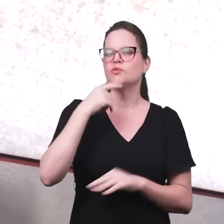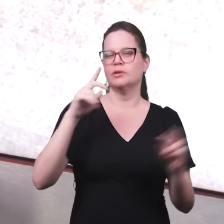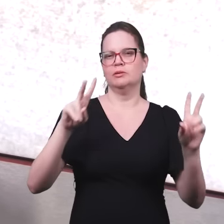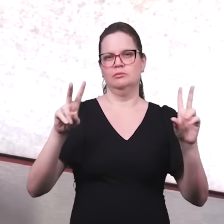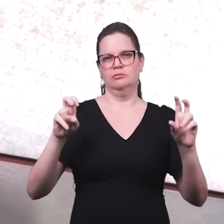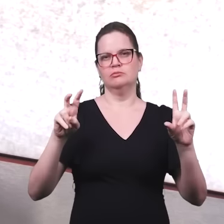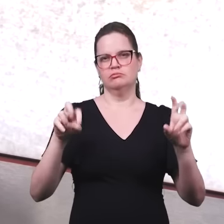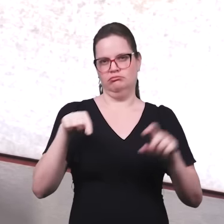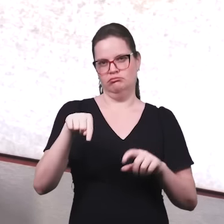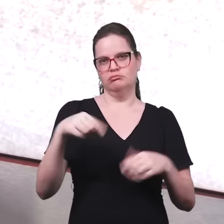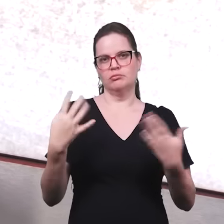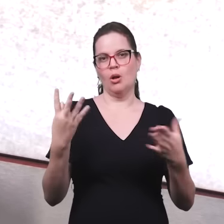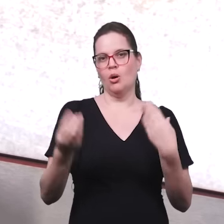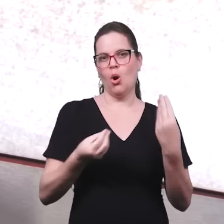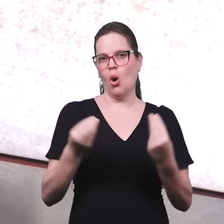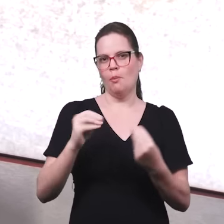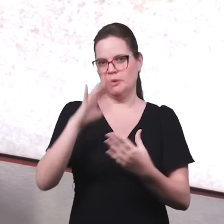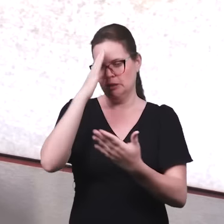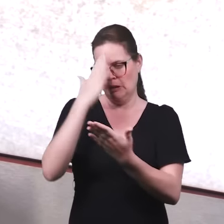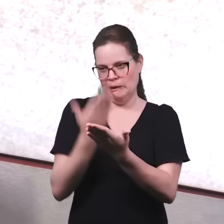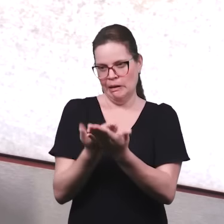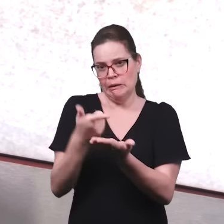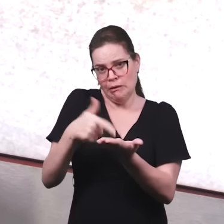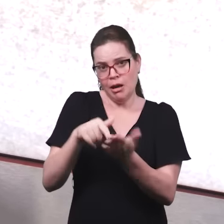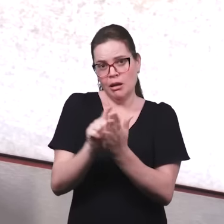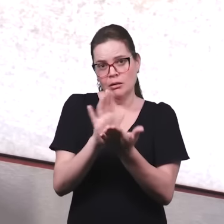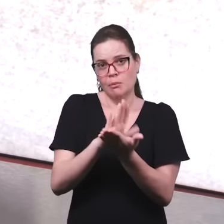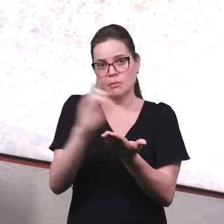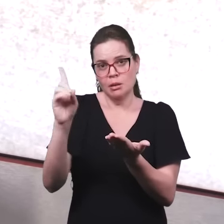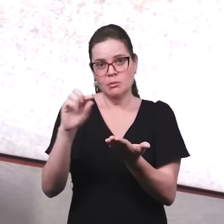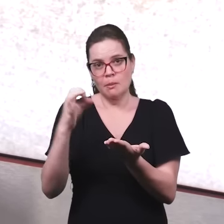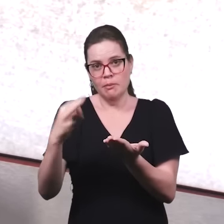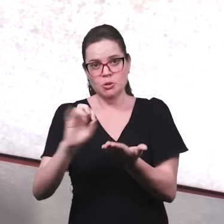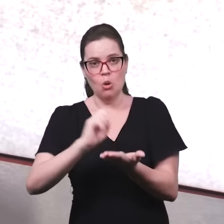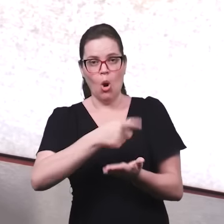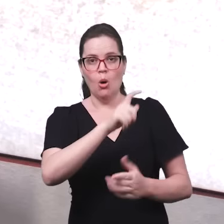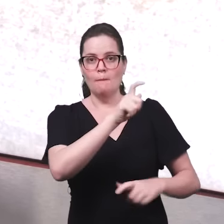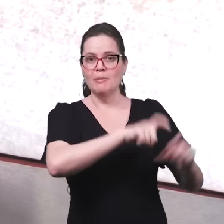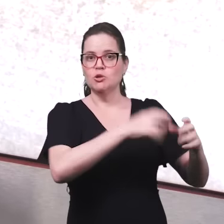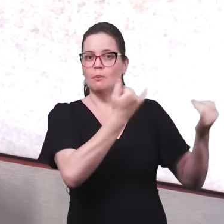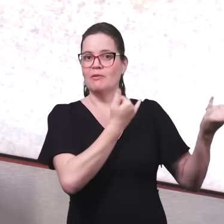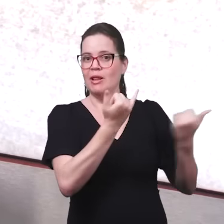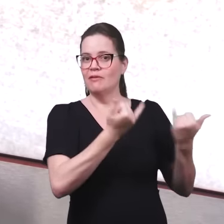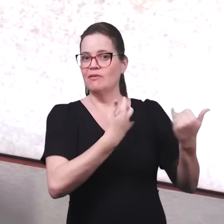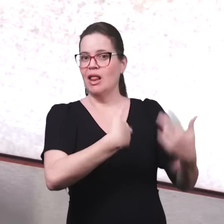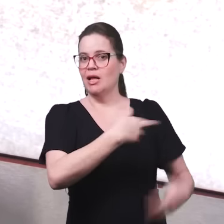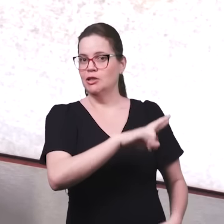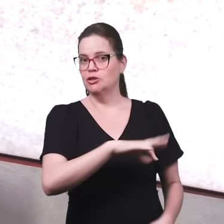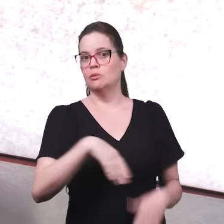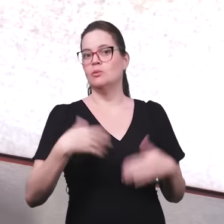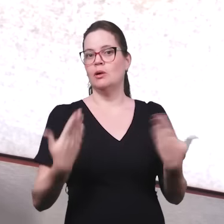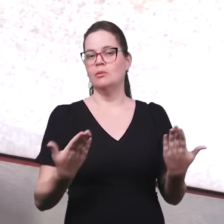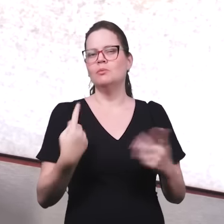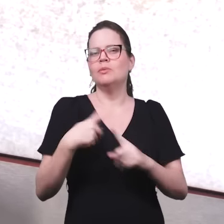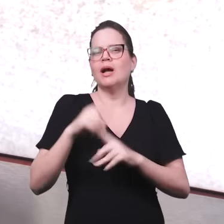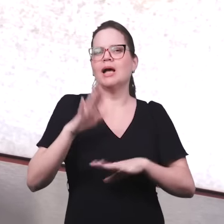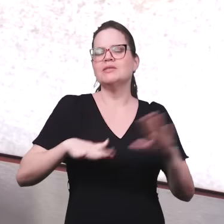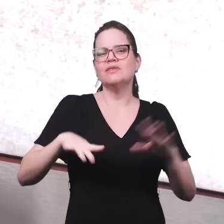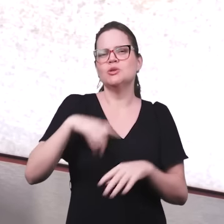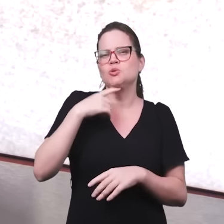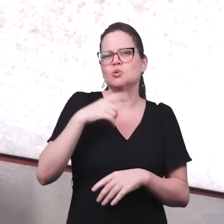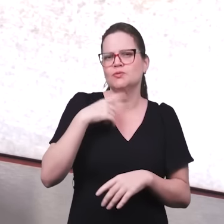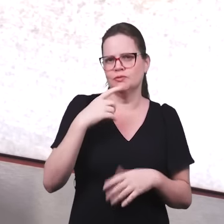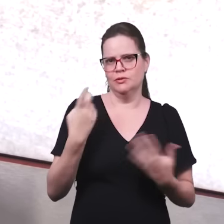perguntarem sobre esse assunto e às vezes até receberem respostas que tornam as pessoas ainda mais